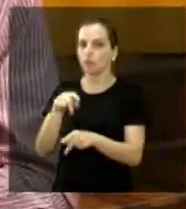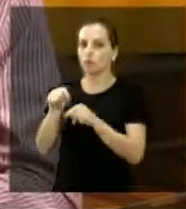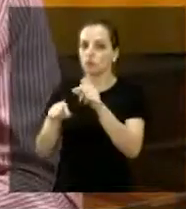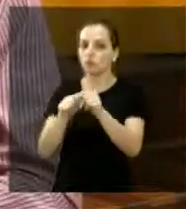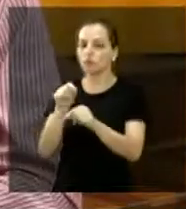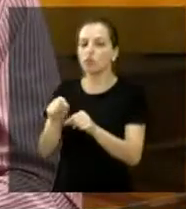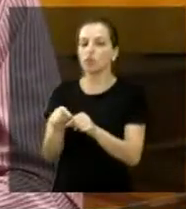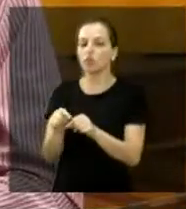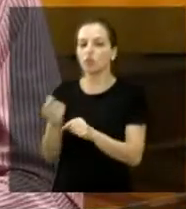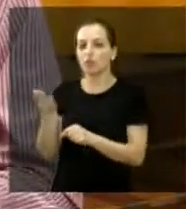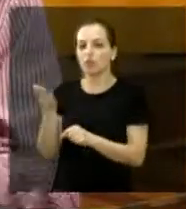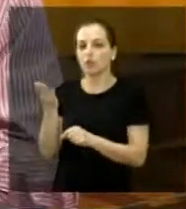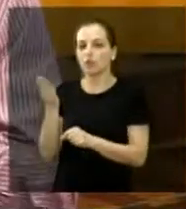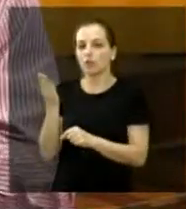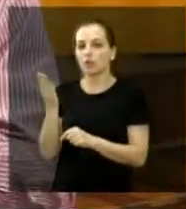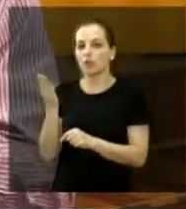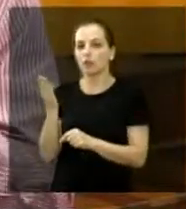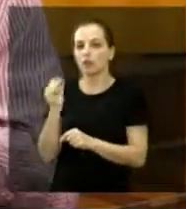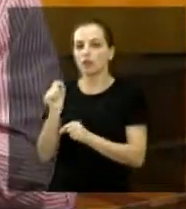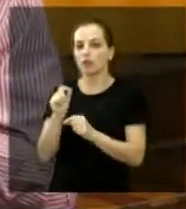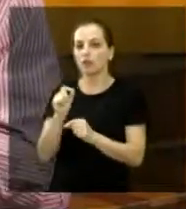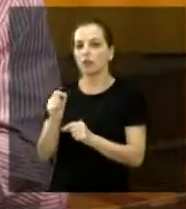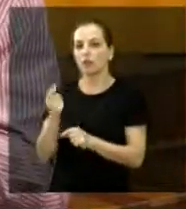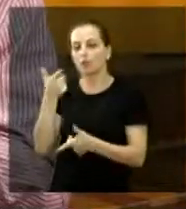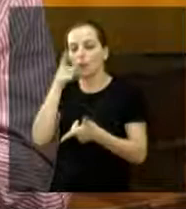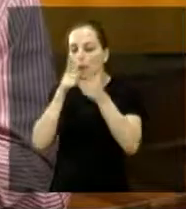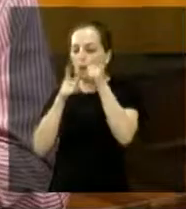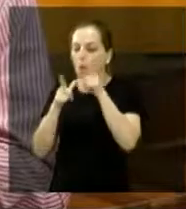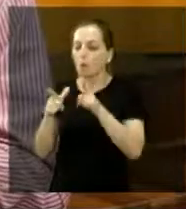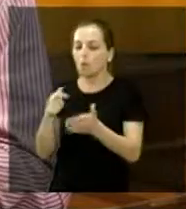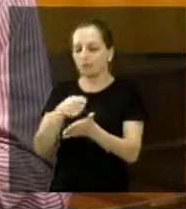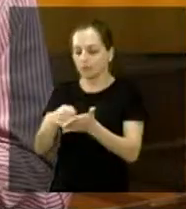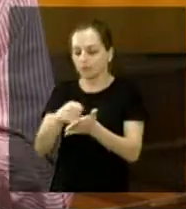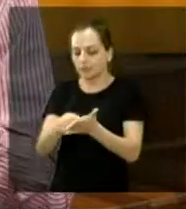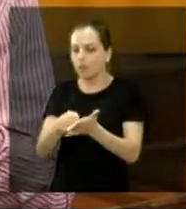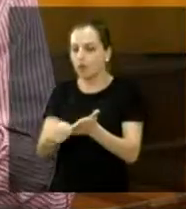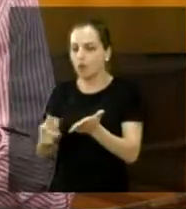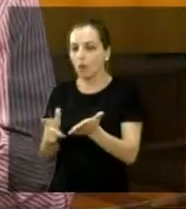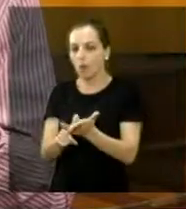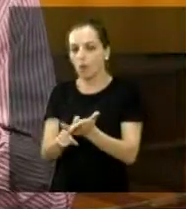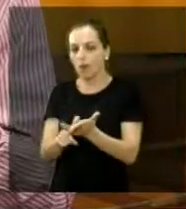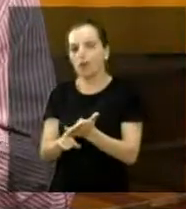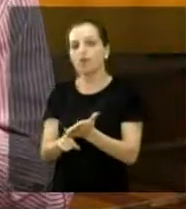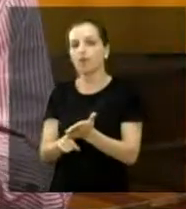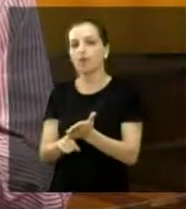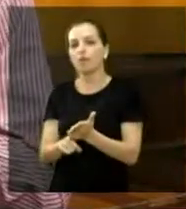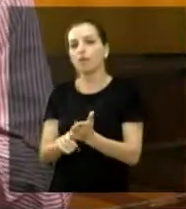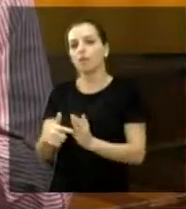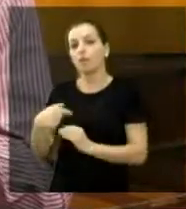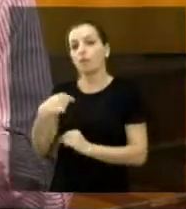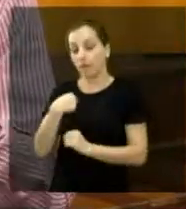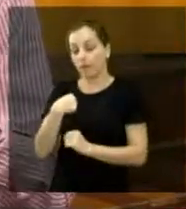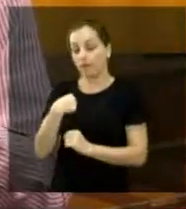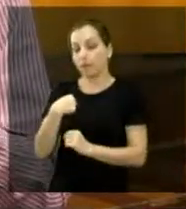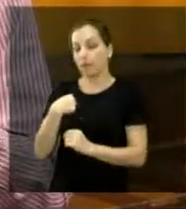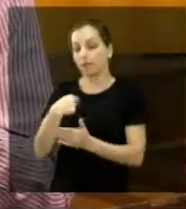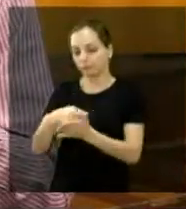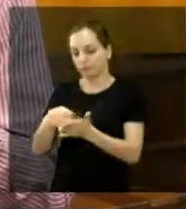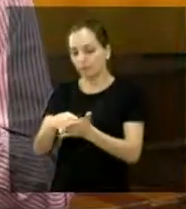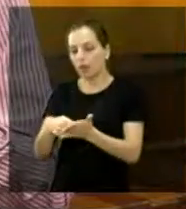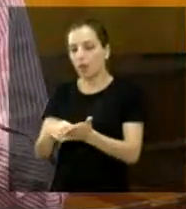dia eu consegui escrever um livro que eu estou devendo para mim mesmo, eu vou colocar essa passagem. Eu estava na